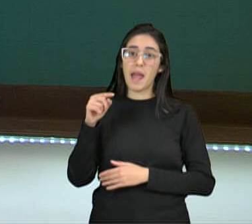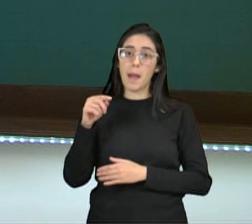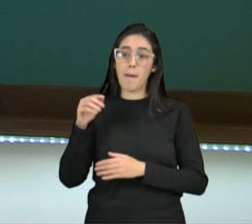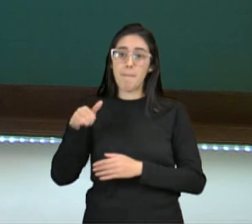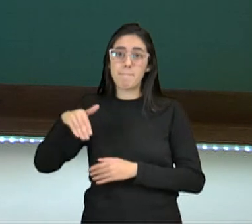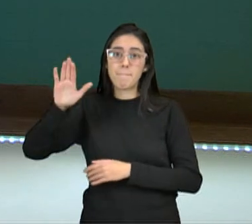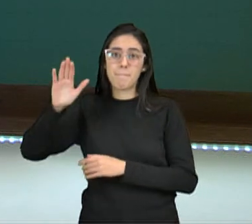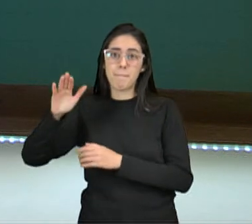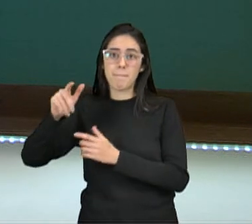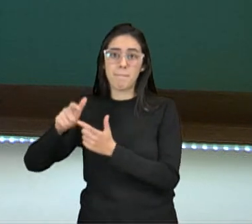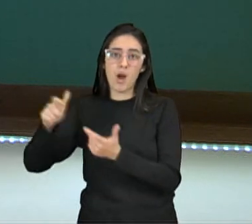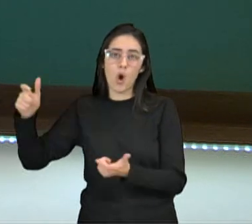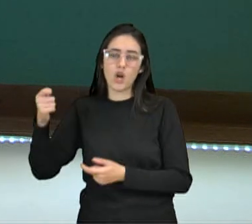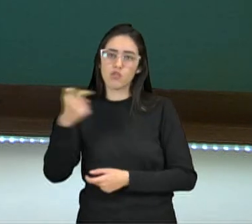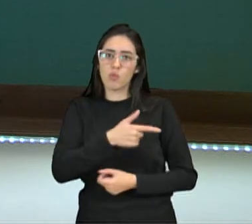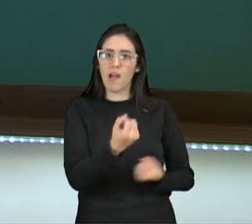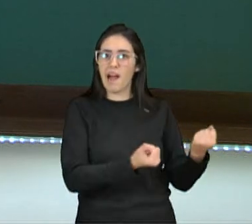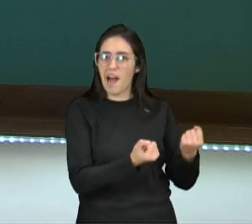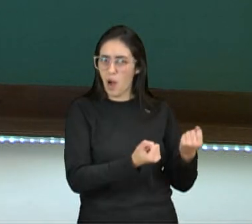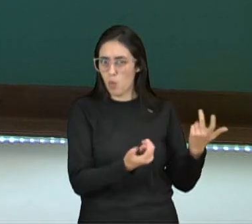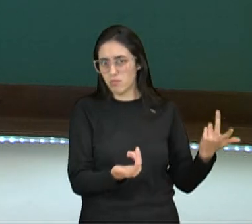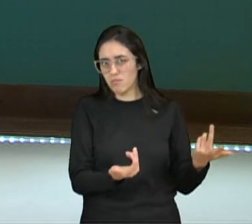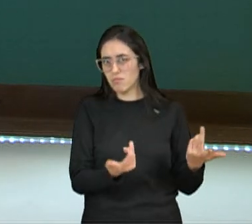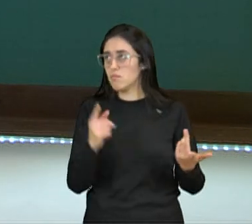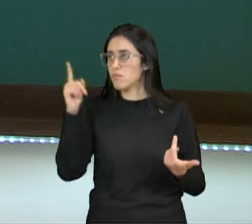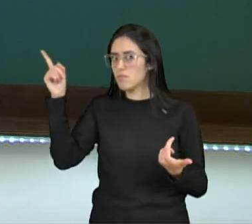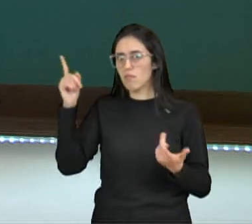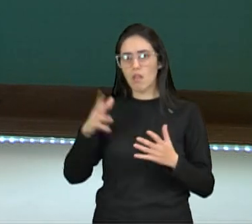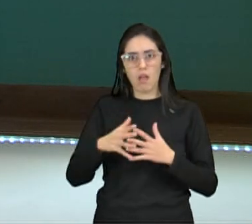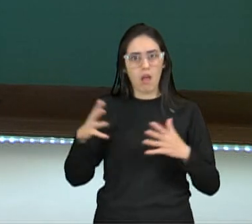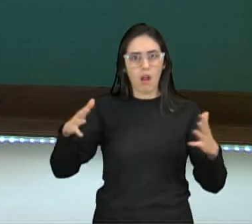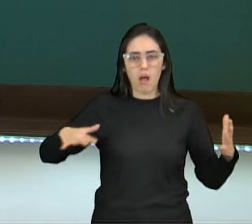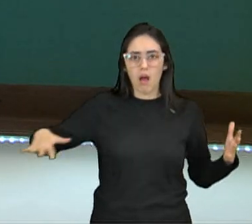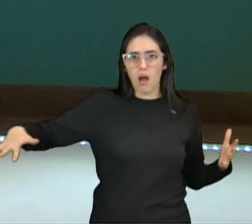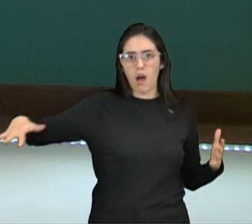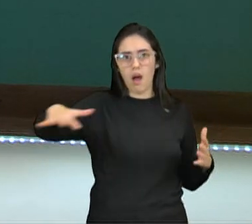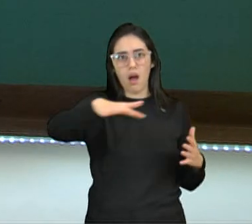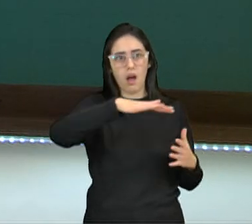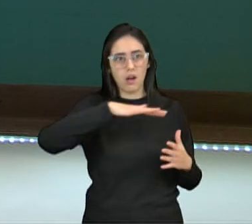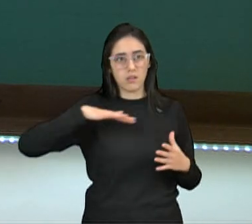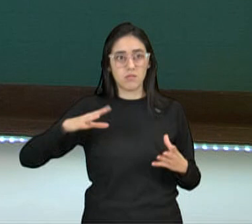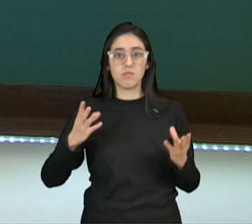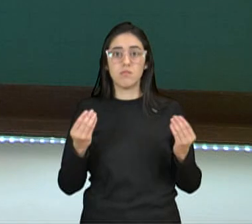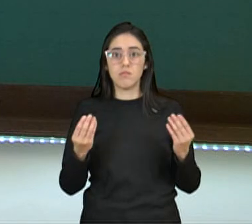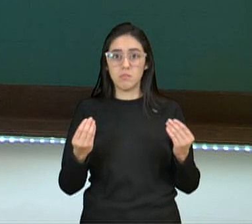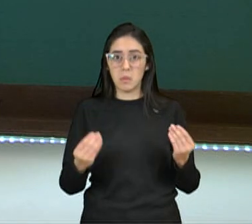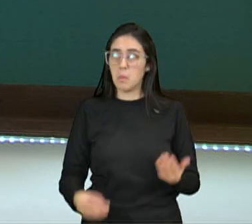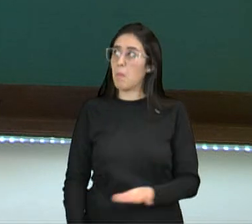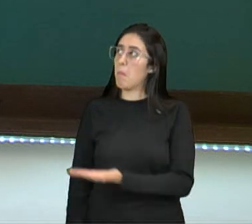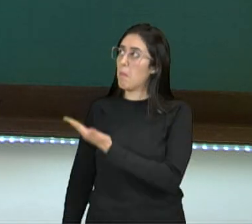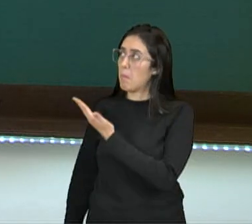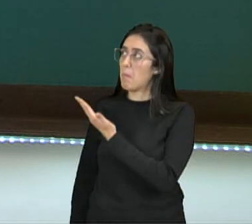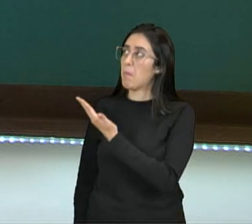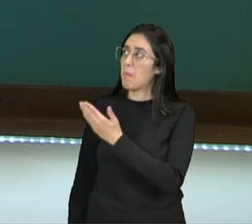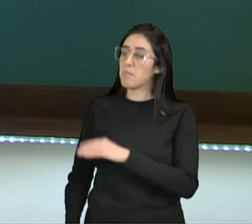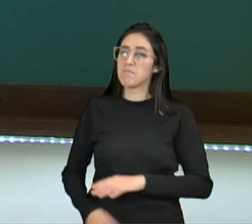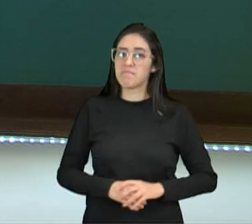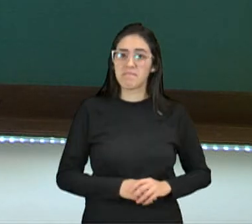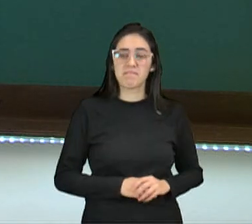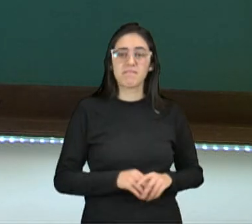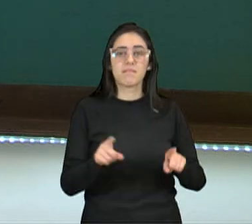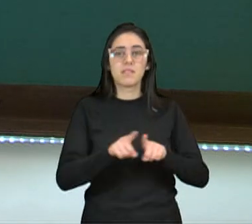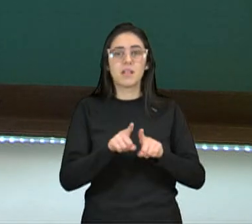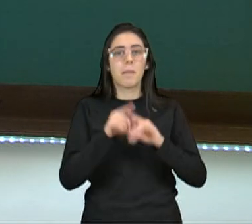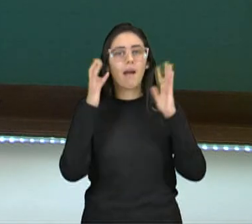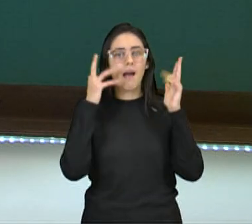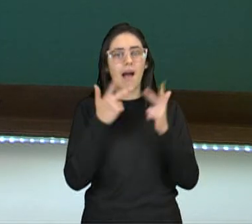a expansão aqui, né? A extensão, na verdade, dessa área, né? Cultivada ali, onde está sendo feita a colheita. E a criação